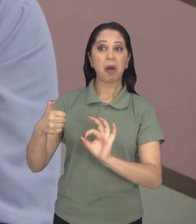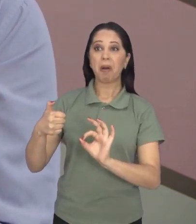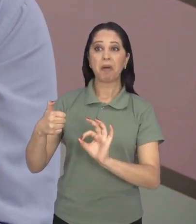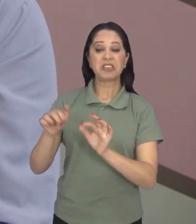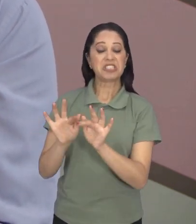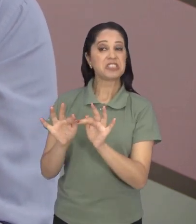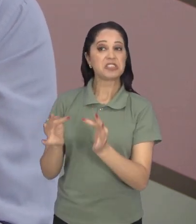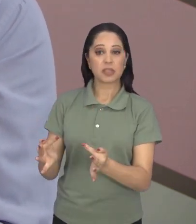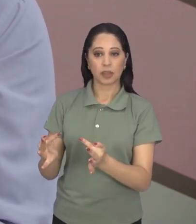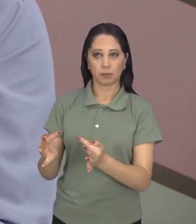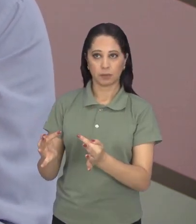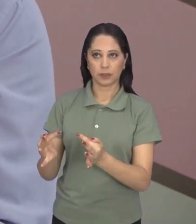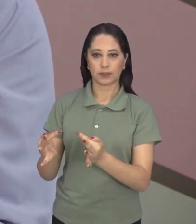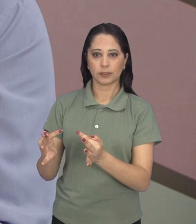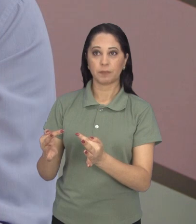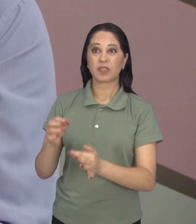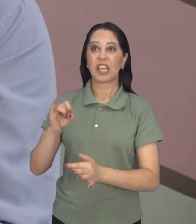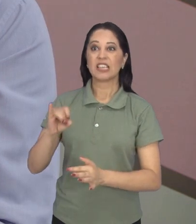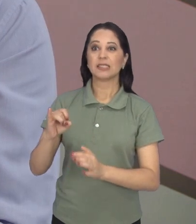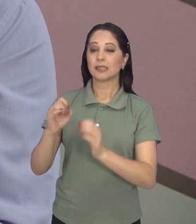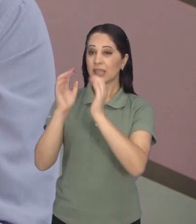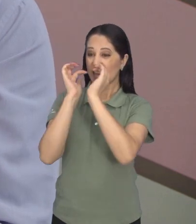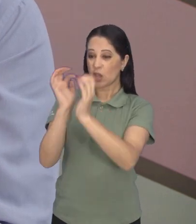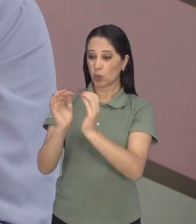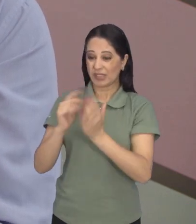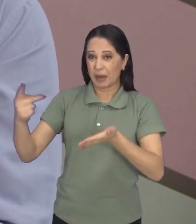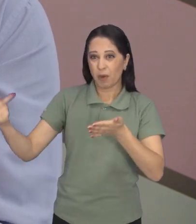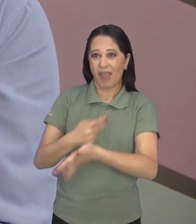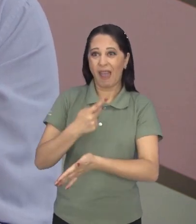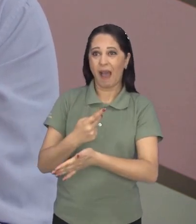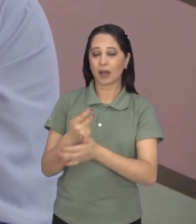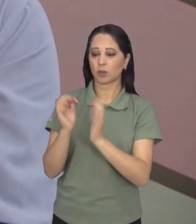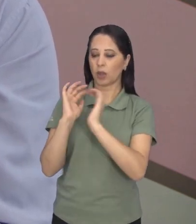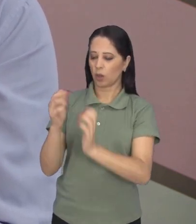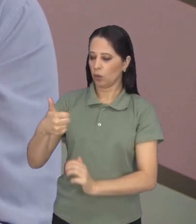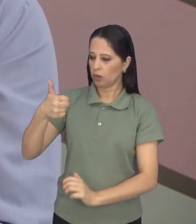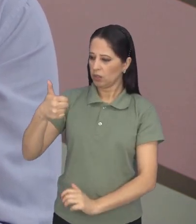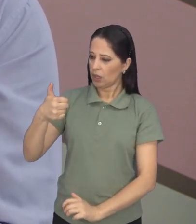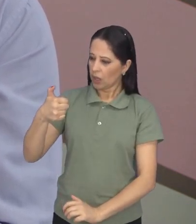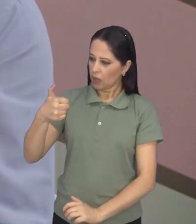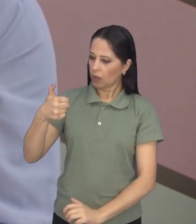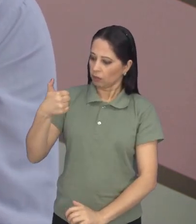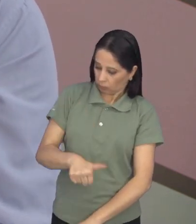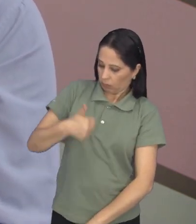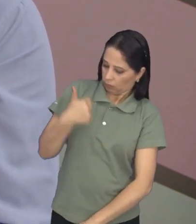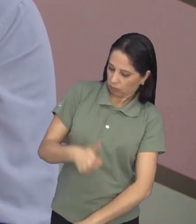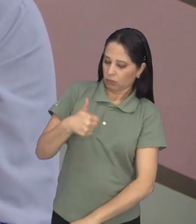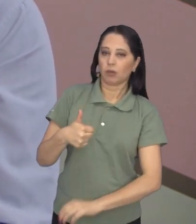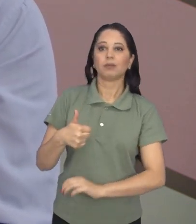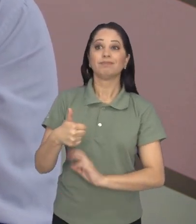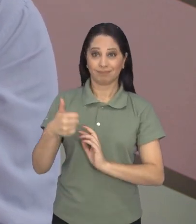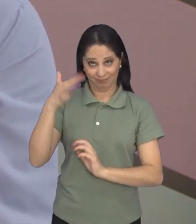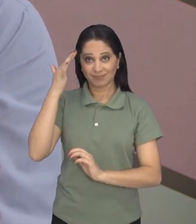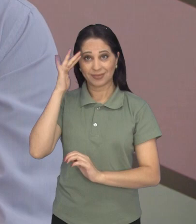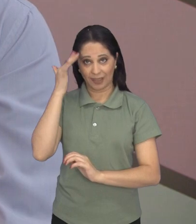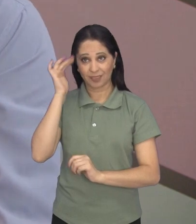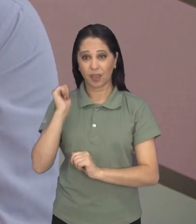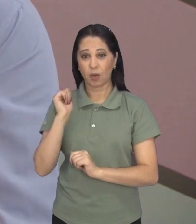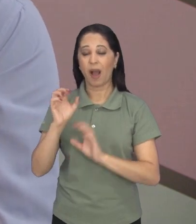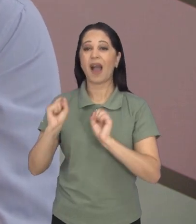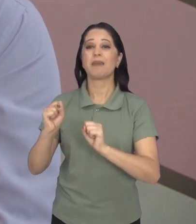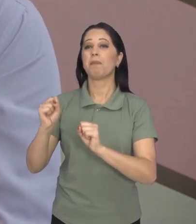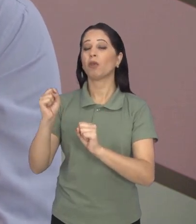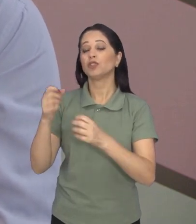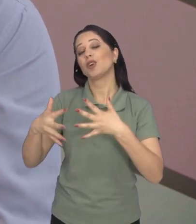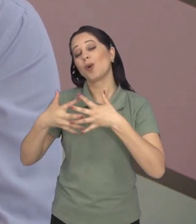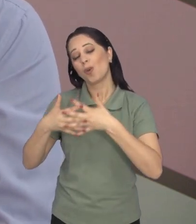mais, isso é um controle muito discreto, muito fino. Para mais, isso pode provocar excesso de movimentos. Para menos, eu posso